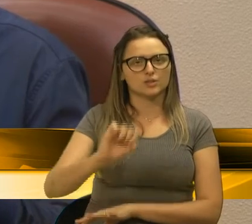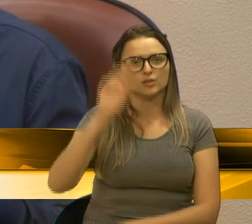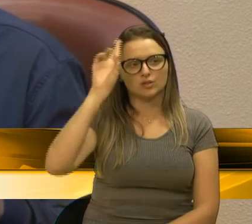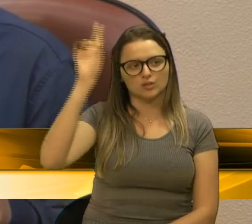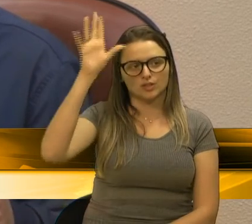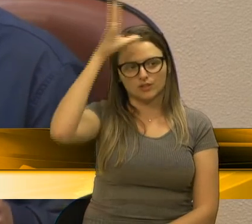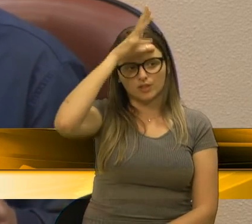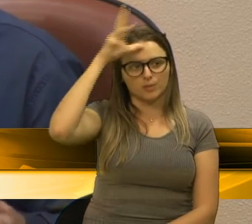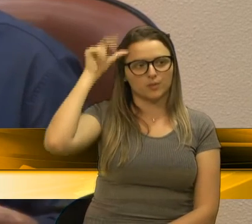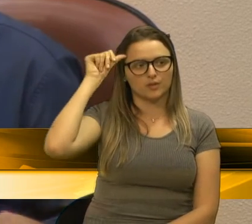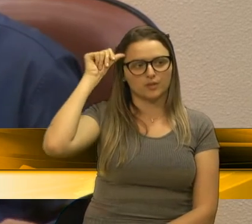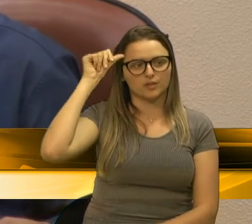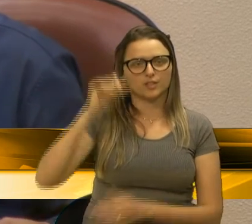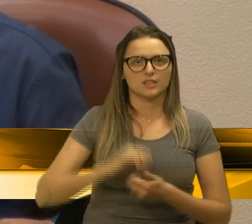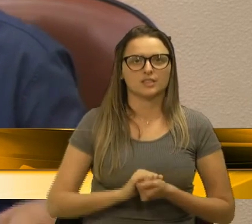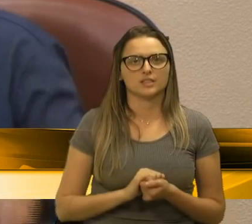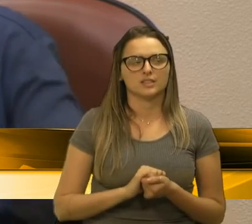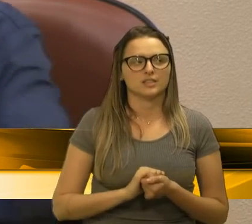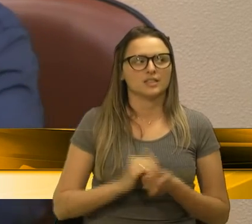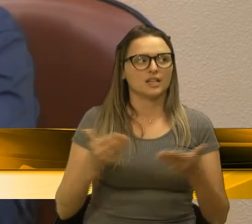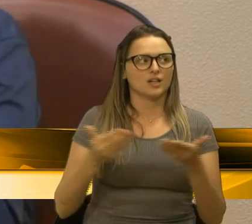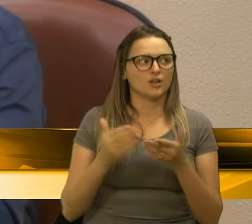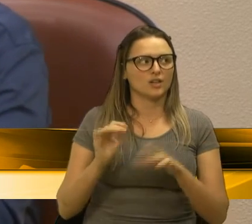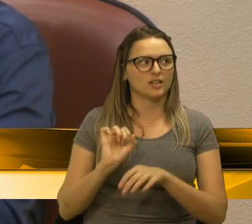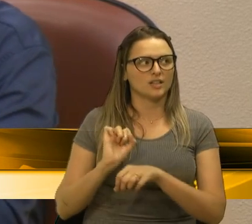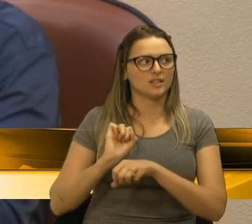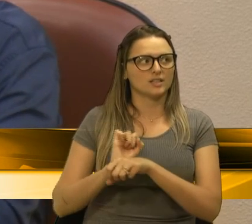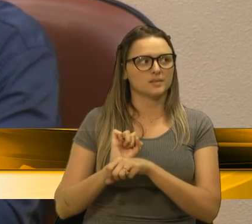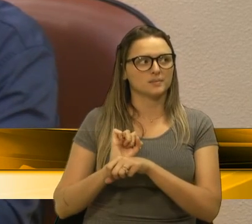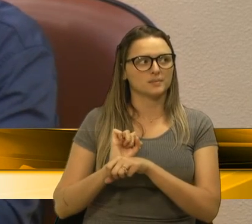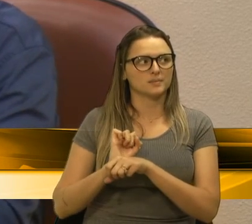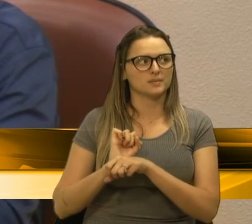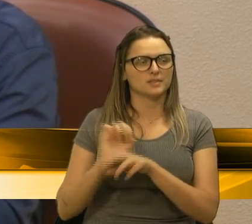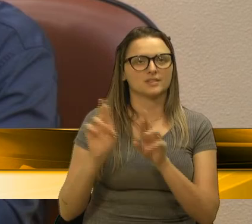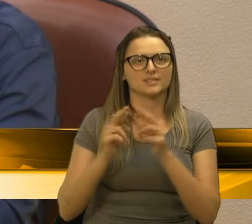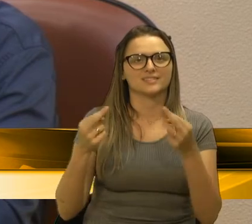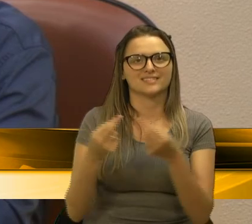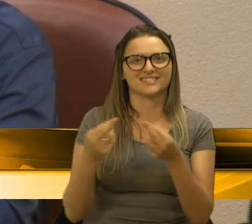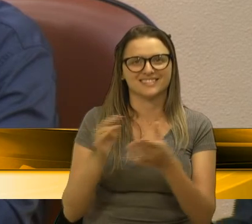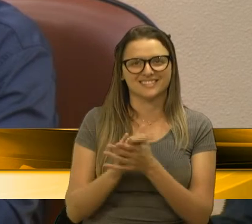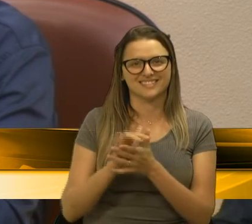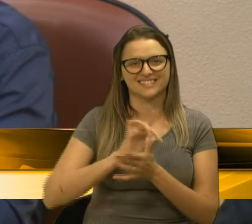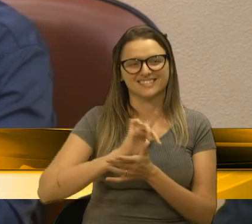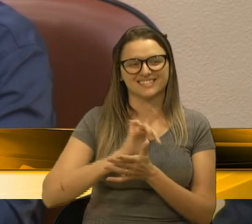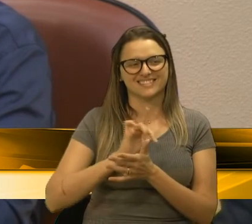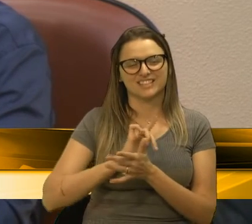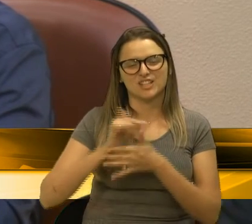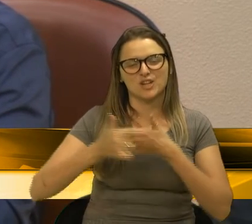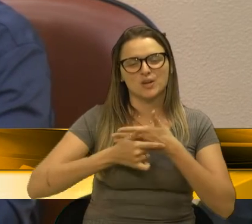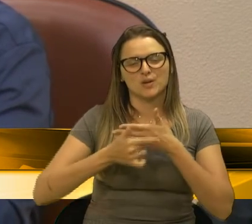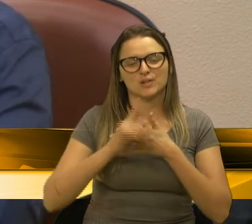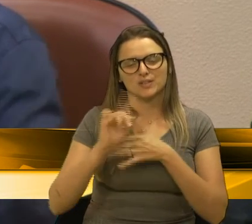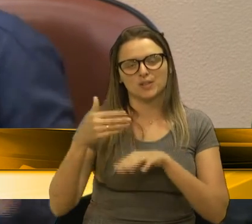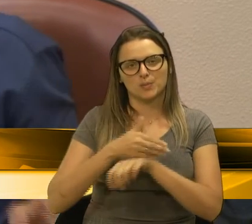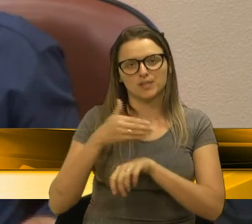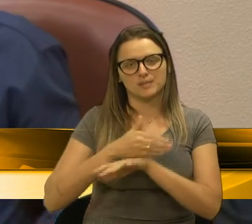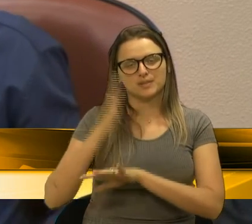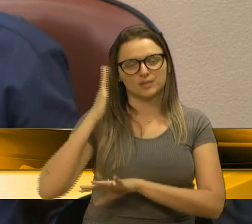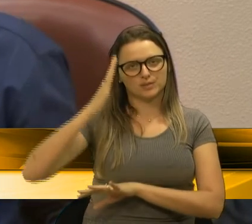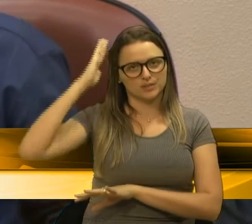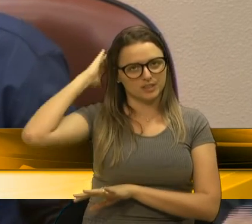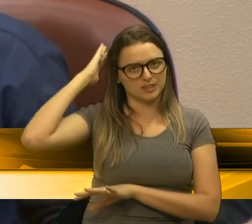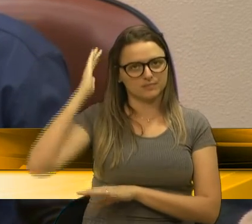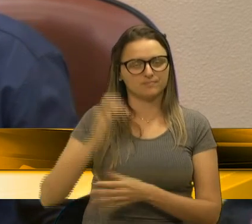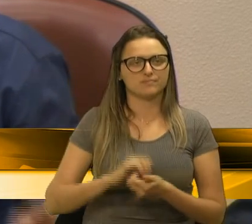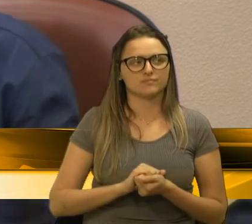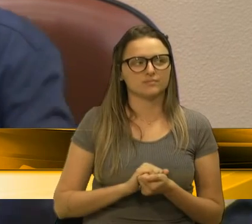da procuradora. Está suspensa a sessão momentaneamente. Reabrimos novamente a sessão e, em função do não comparecimento do senhor prefeito